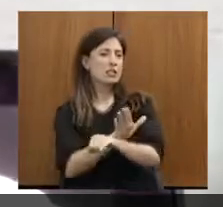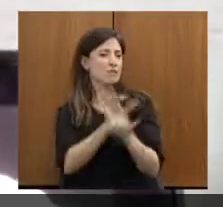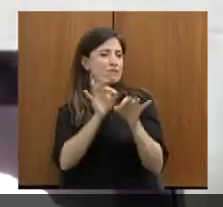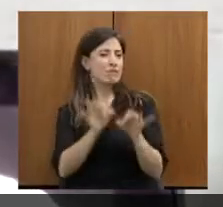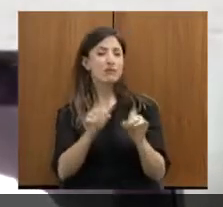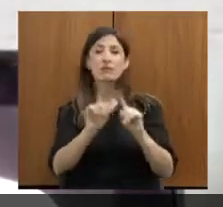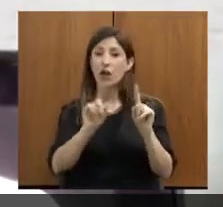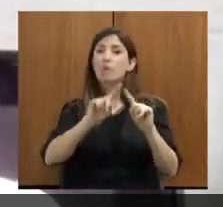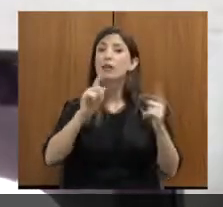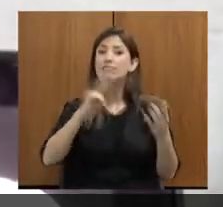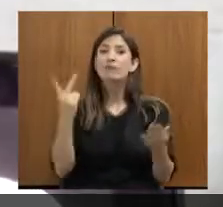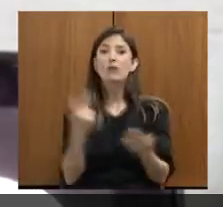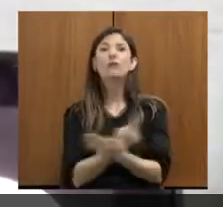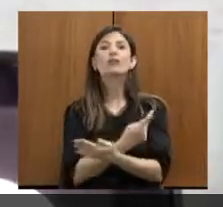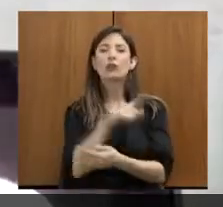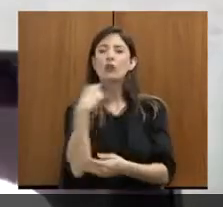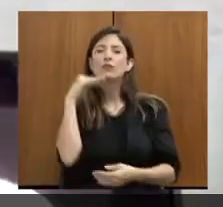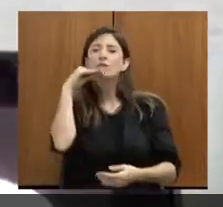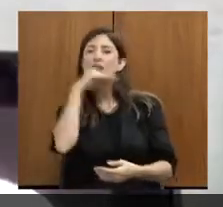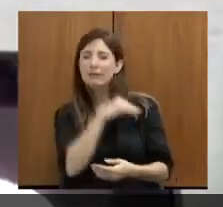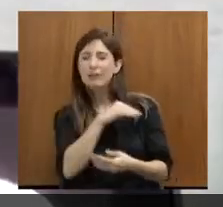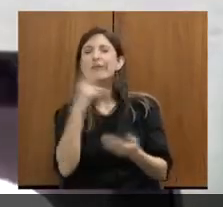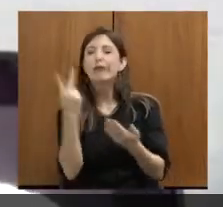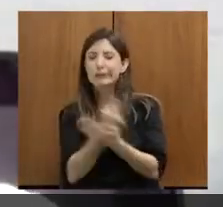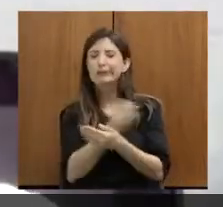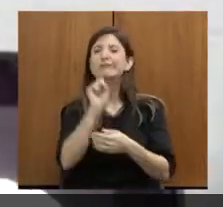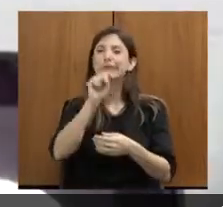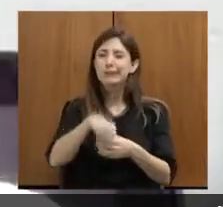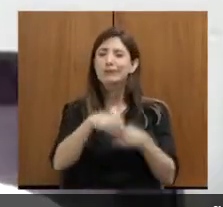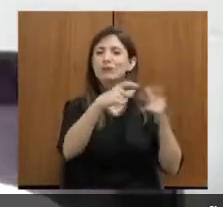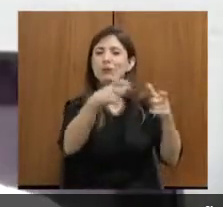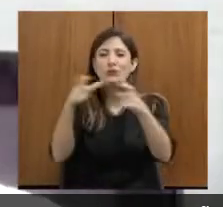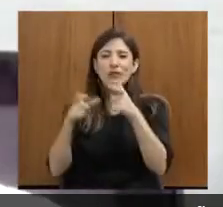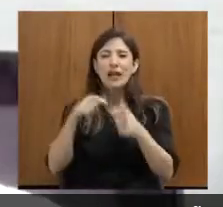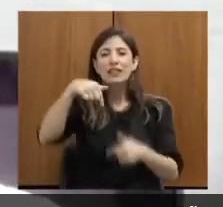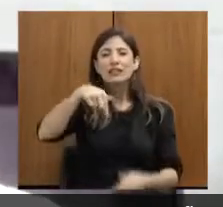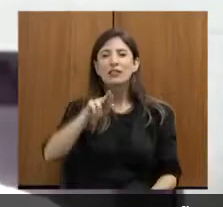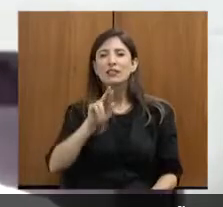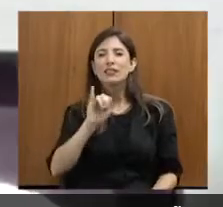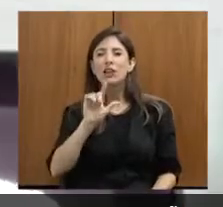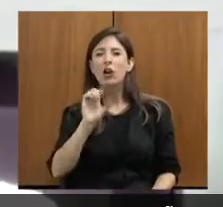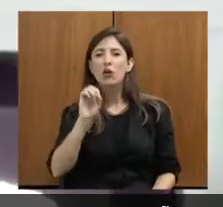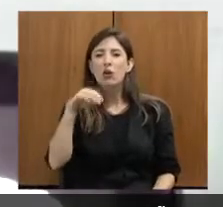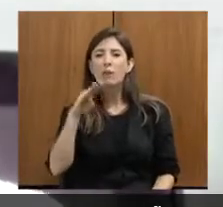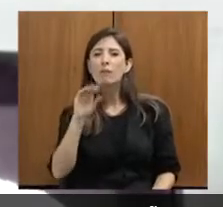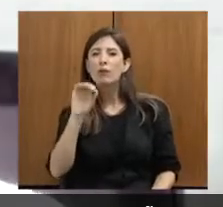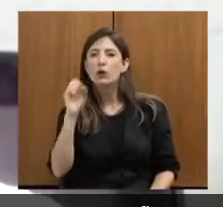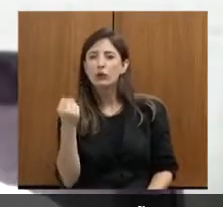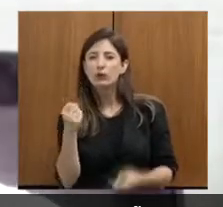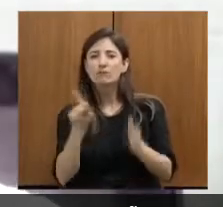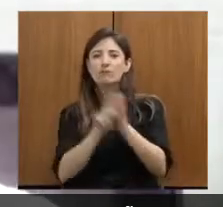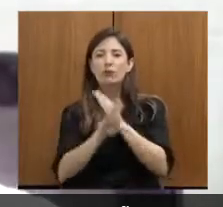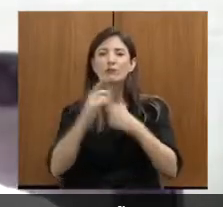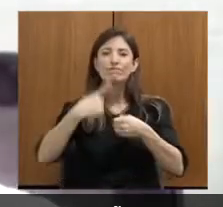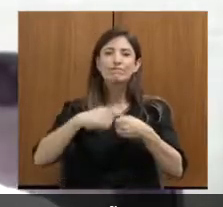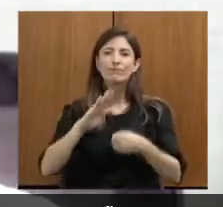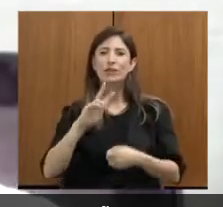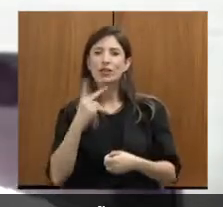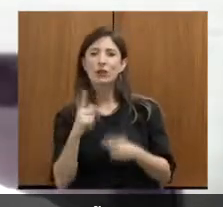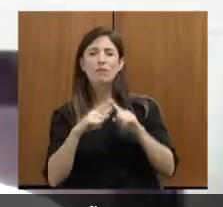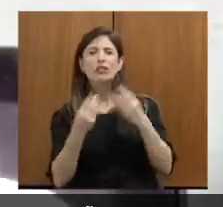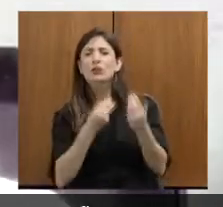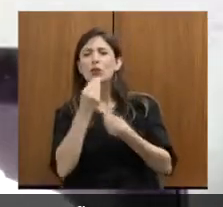isso muito bem na história dos quilombos urbanos em Belo Horizonte tem um pouco disse que eu tô querendo dizer ET que maneira que nós nós testemunhamos